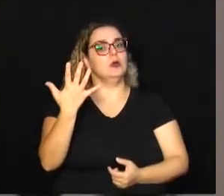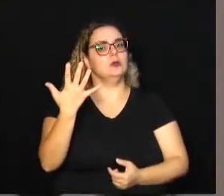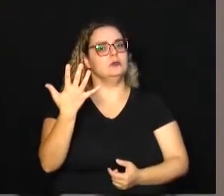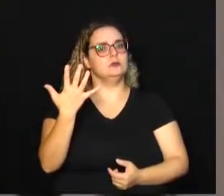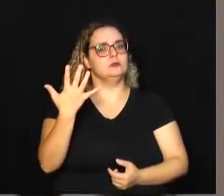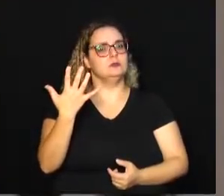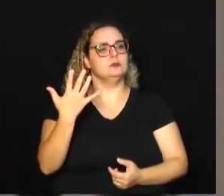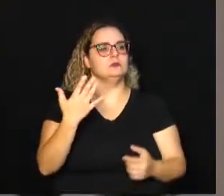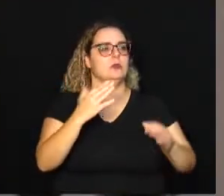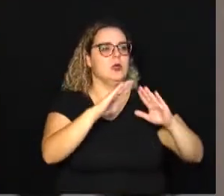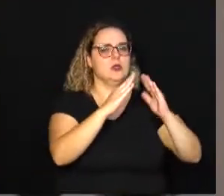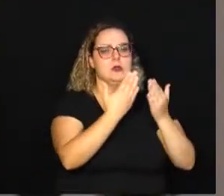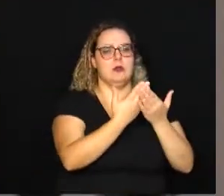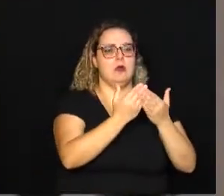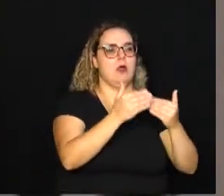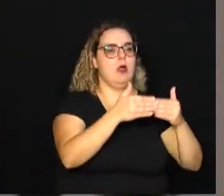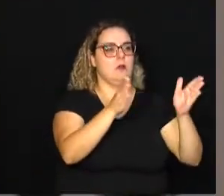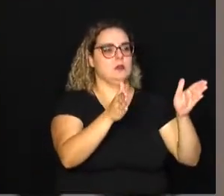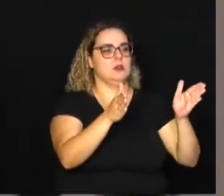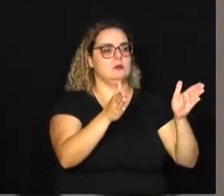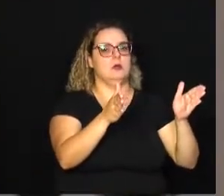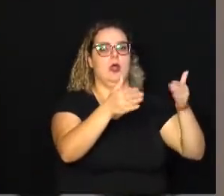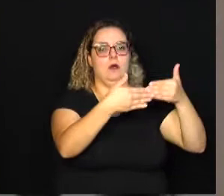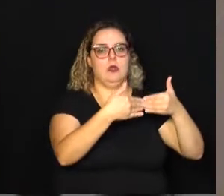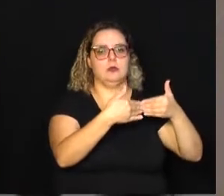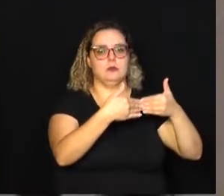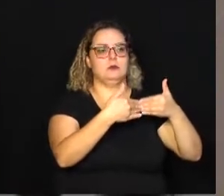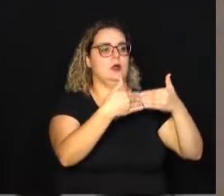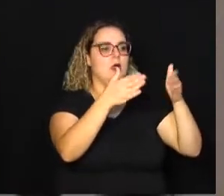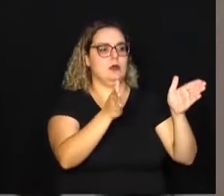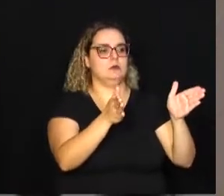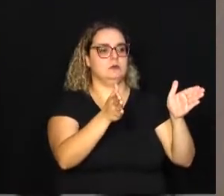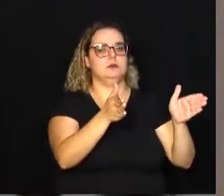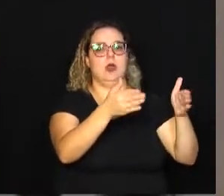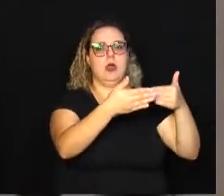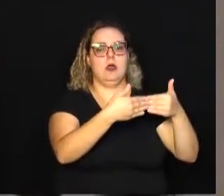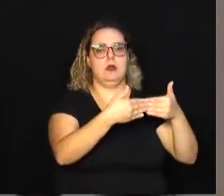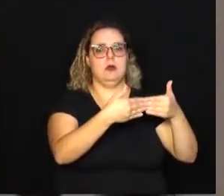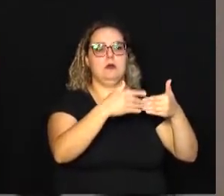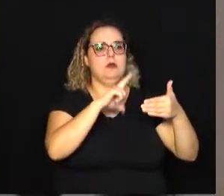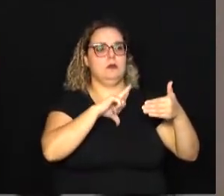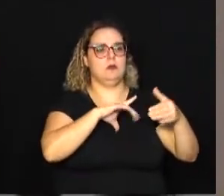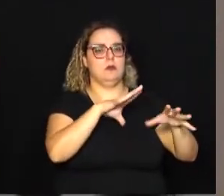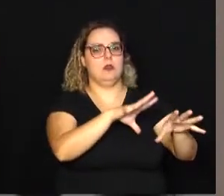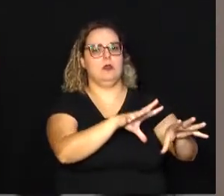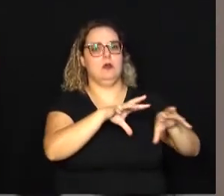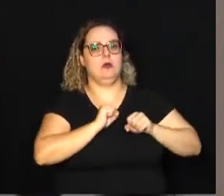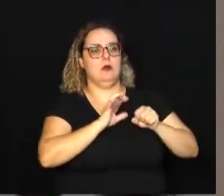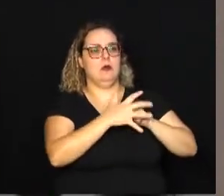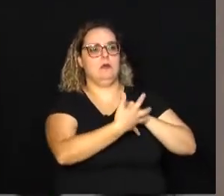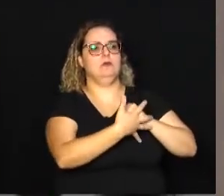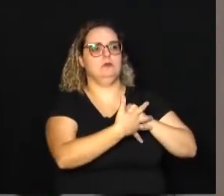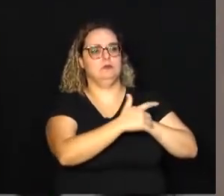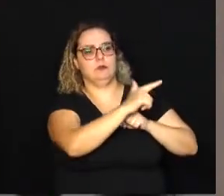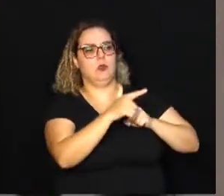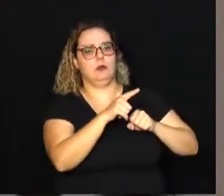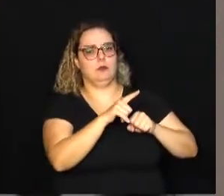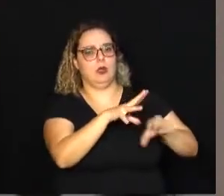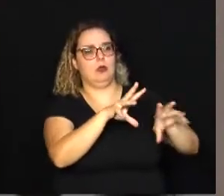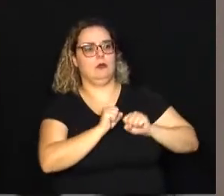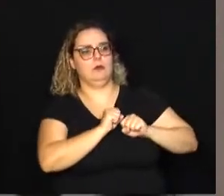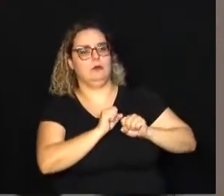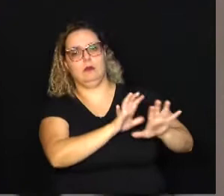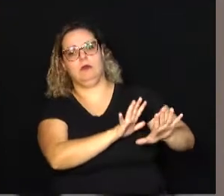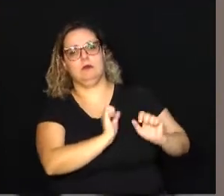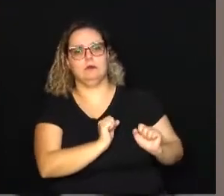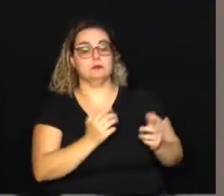abrir, fechar a escola, contaminação, não tem contaminação. As escolas estão com medidas